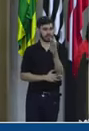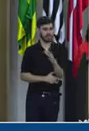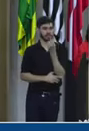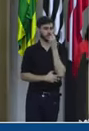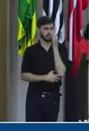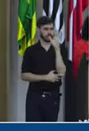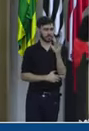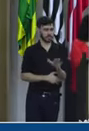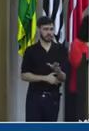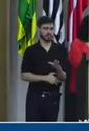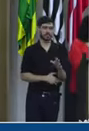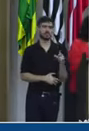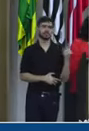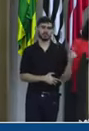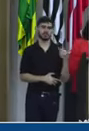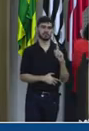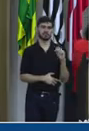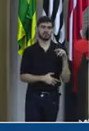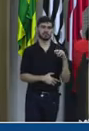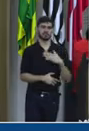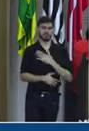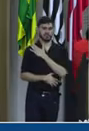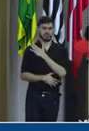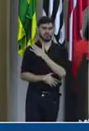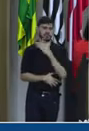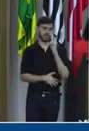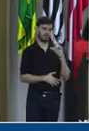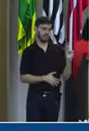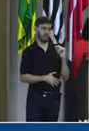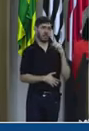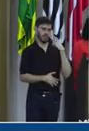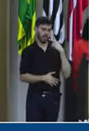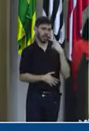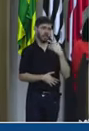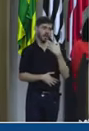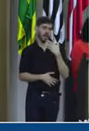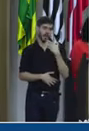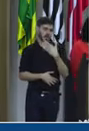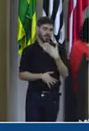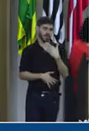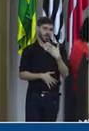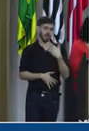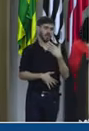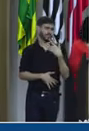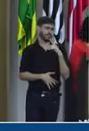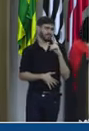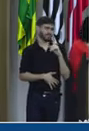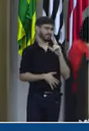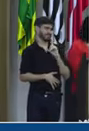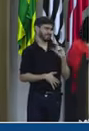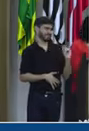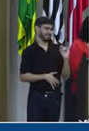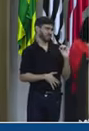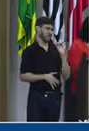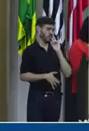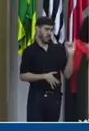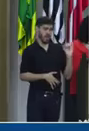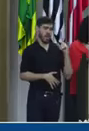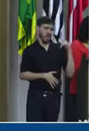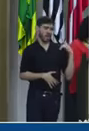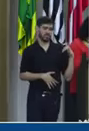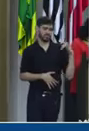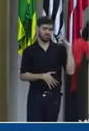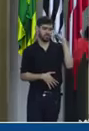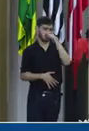Boa tarde. O nosso general está saindo, nosso deputado, ele está pedindo para informar que ele precisa sair correndo. Na verdade, ele está pegando um voo